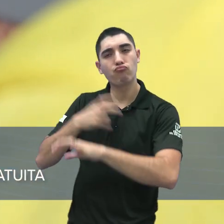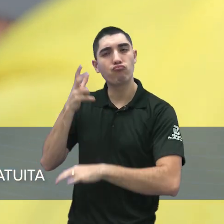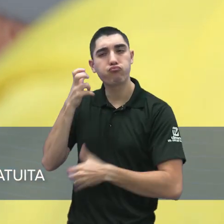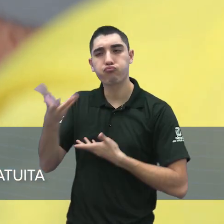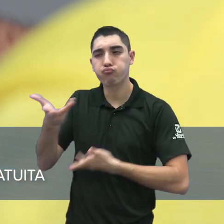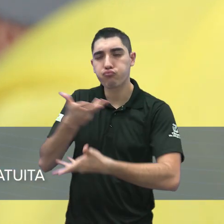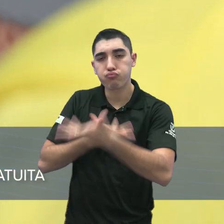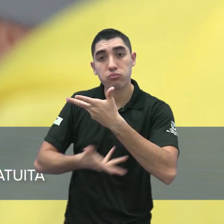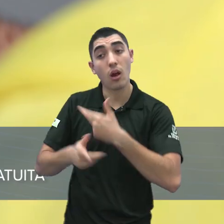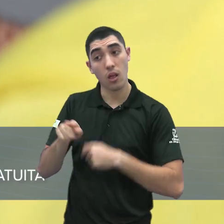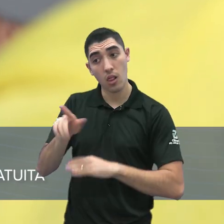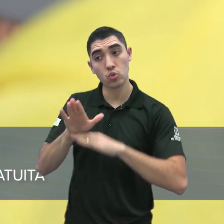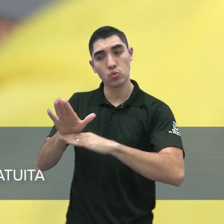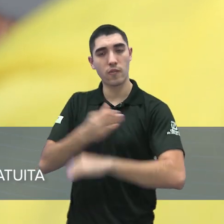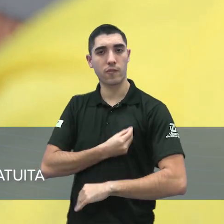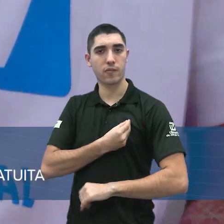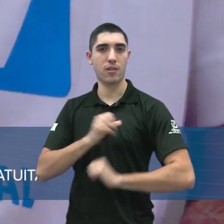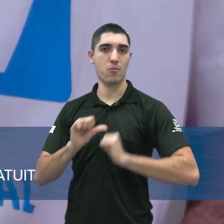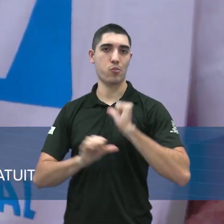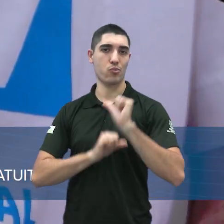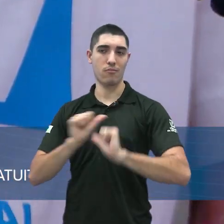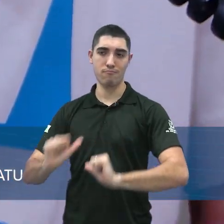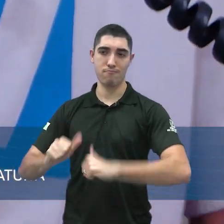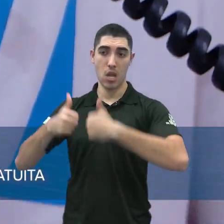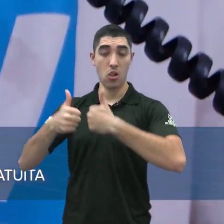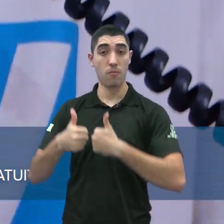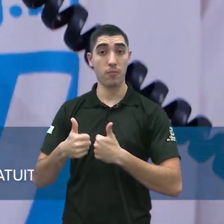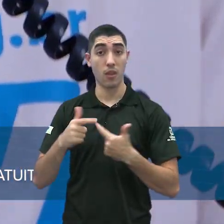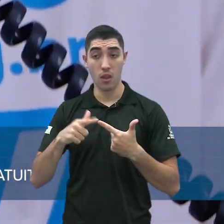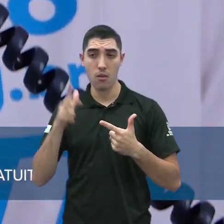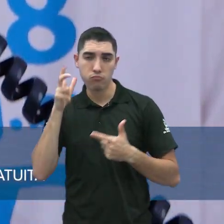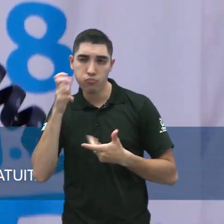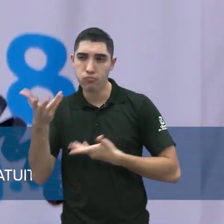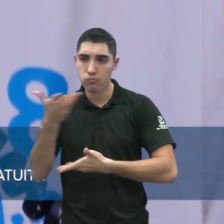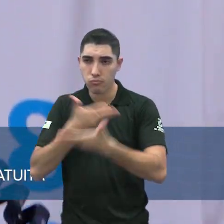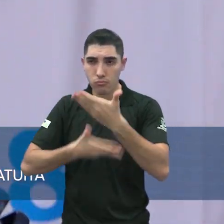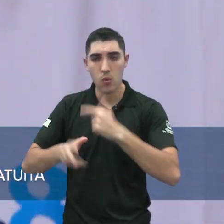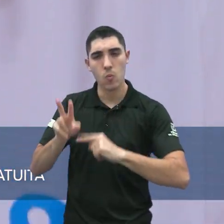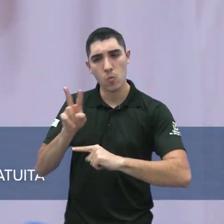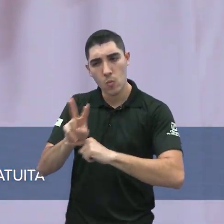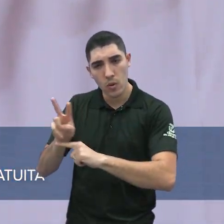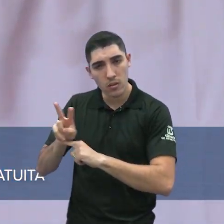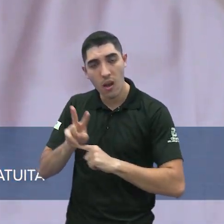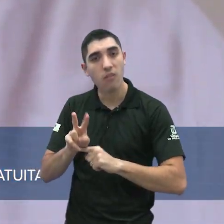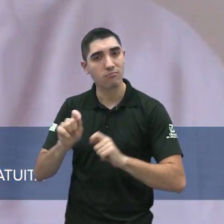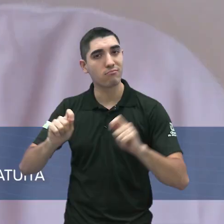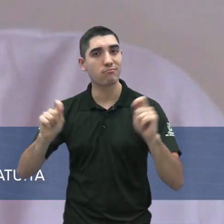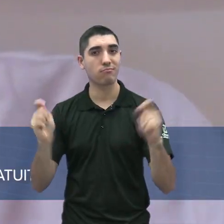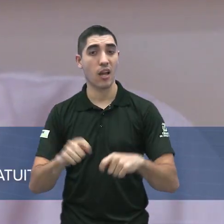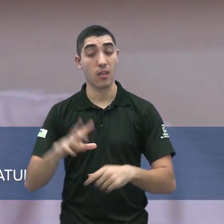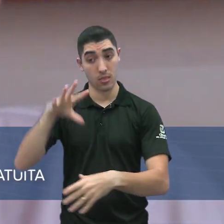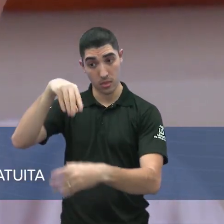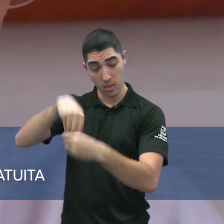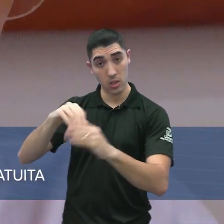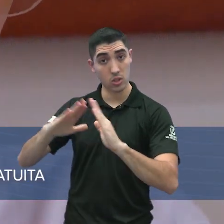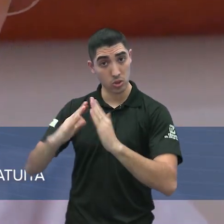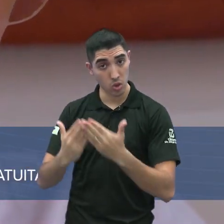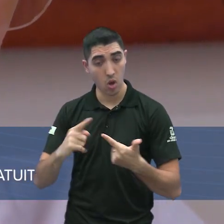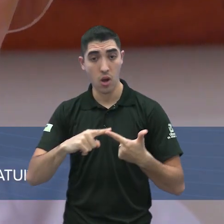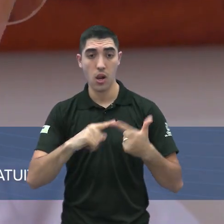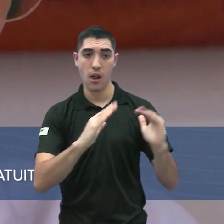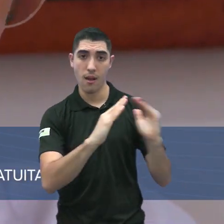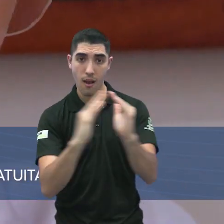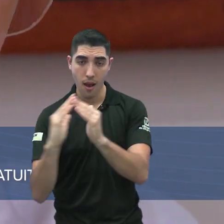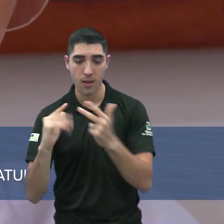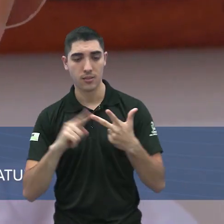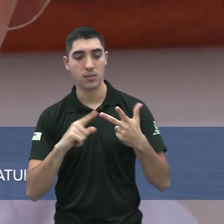empatia pode transformar vidas. Quando a escuta encontra espaço, o cuidado acontece. Nas